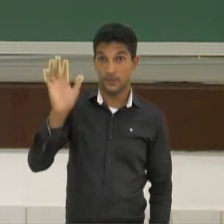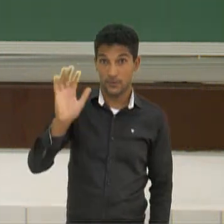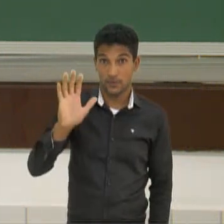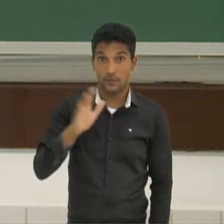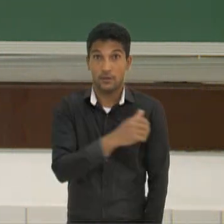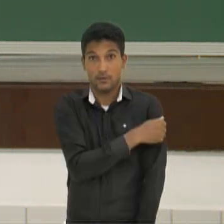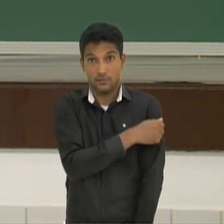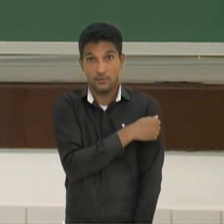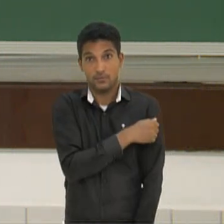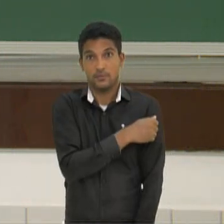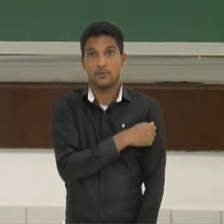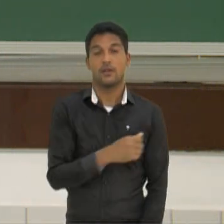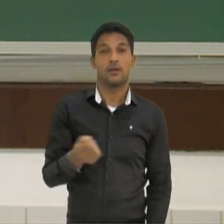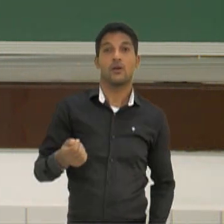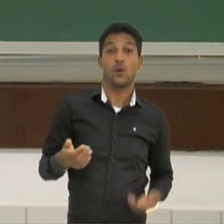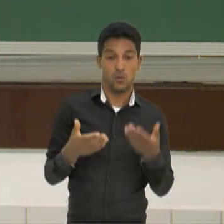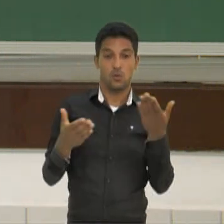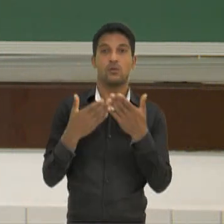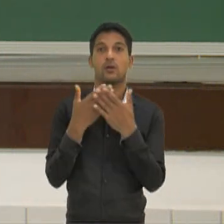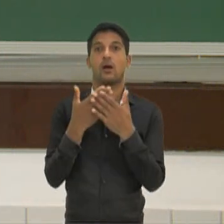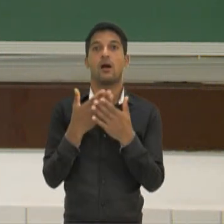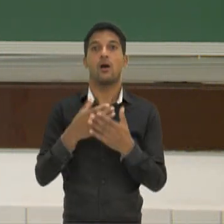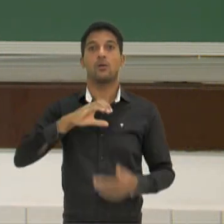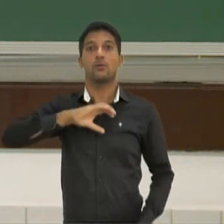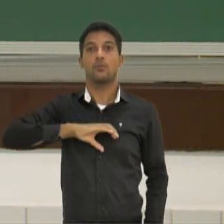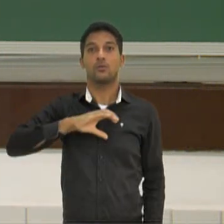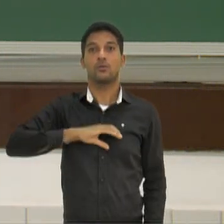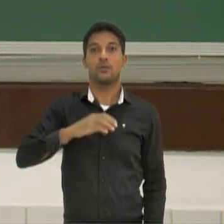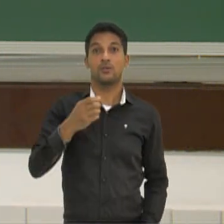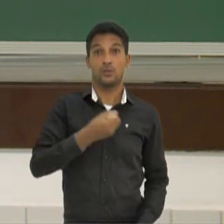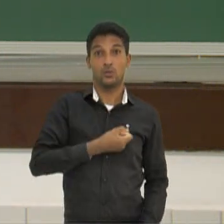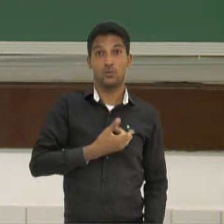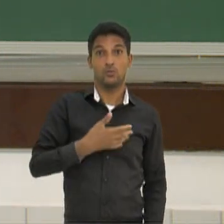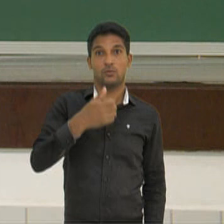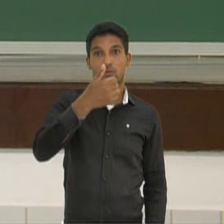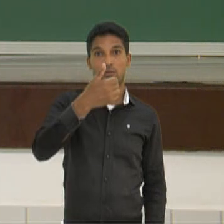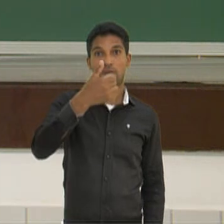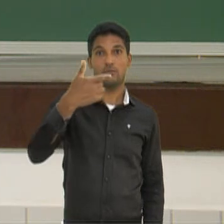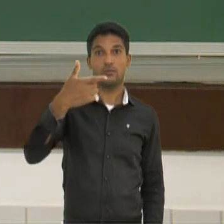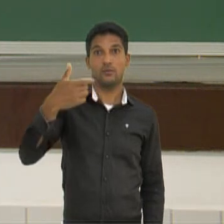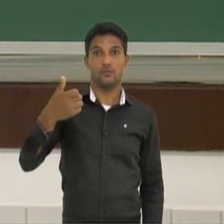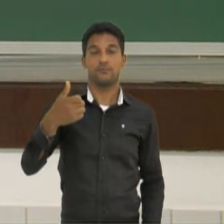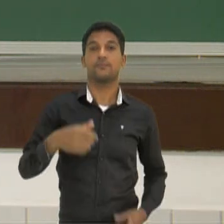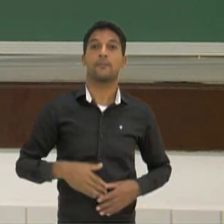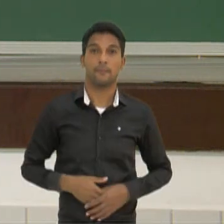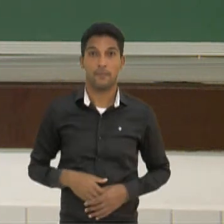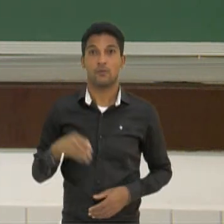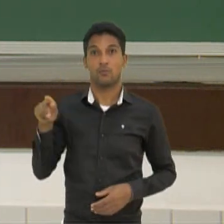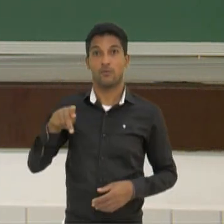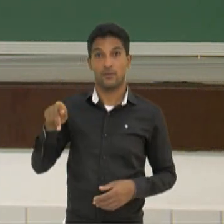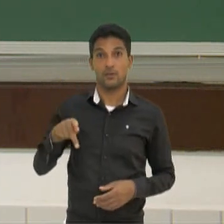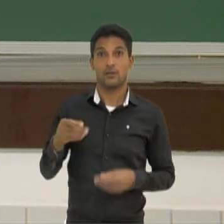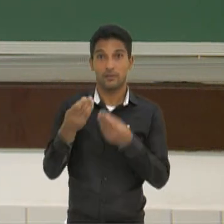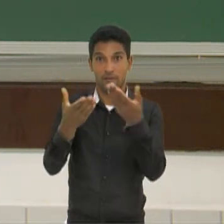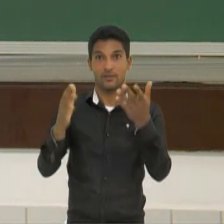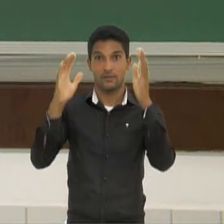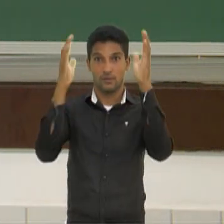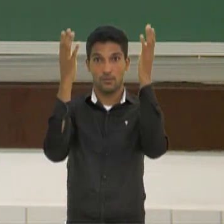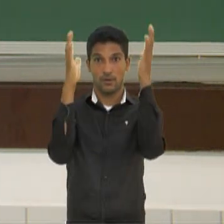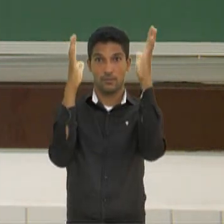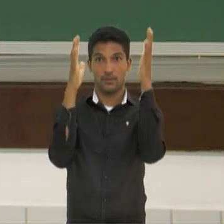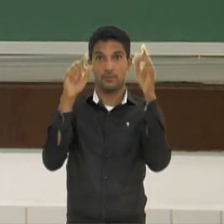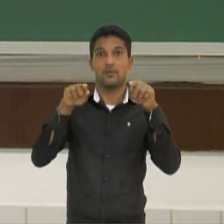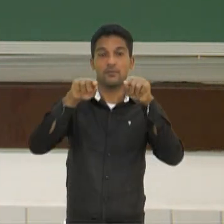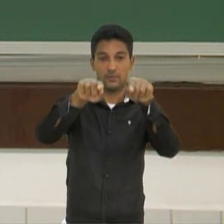Olá, alunos, vamos para a nossa 121ª aula. Eu gostaria de parabenizar vocês por estarem aí nos prestigiando, assistindo